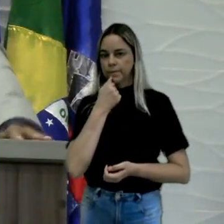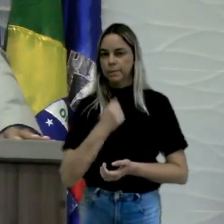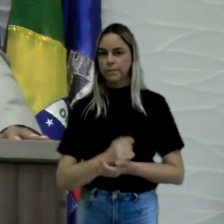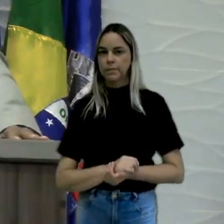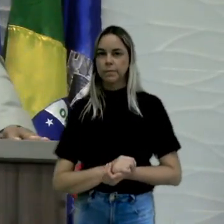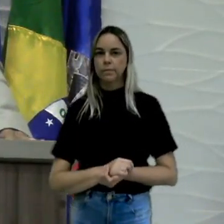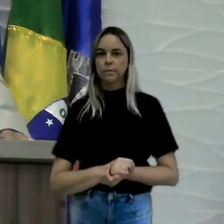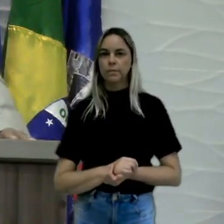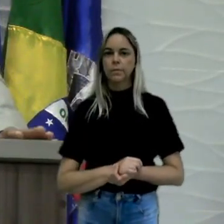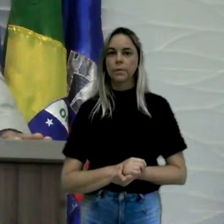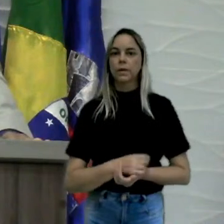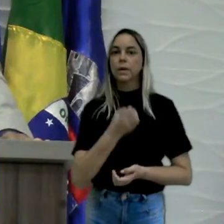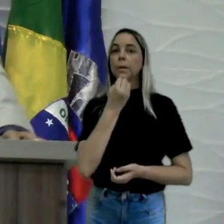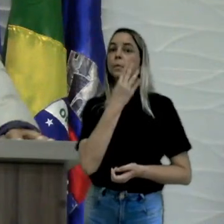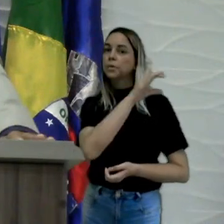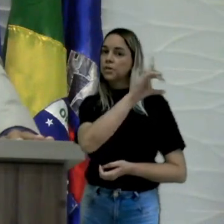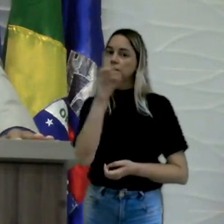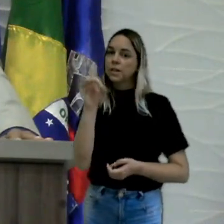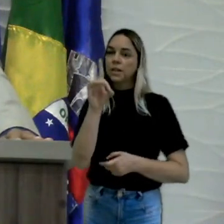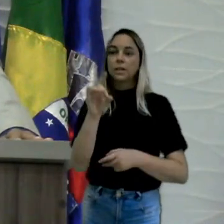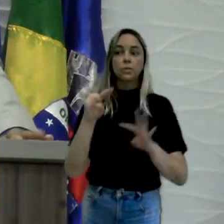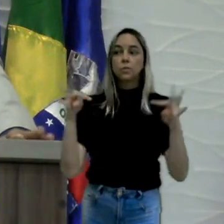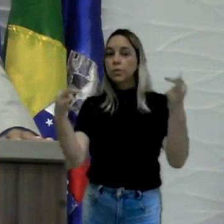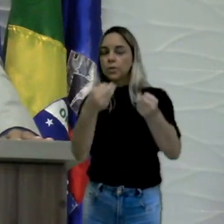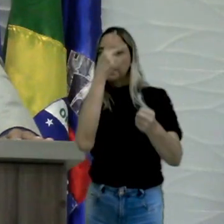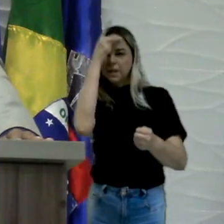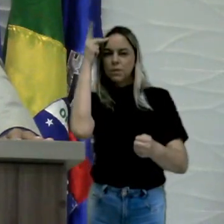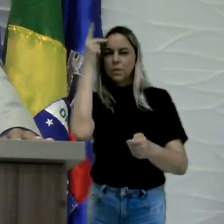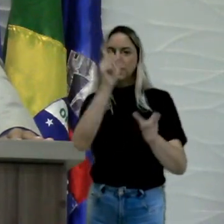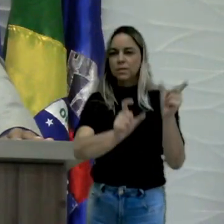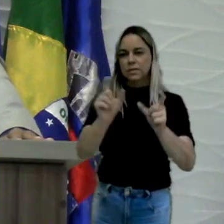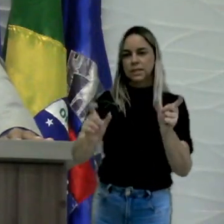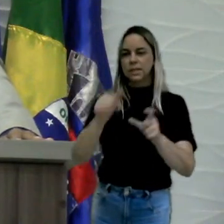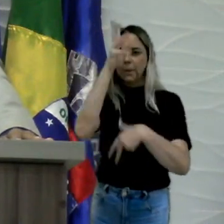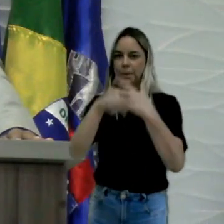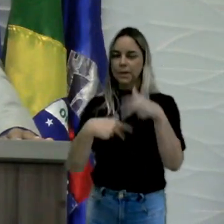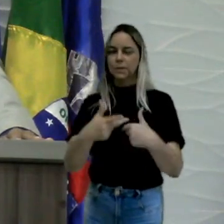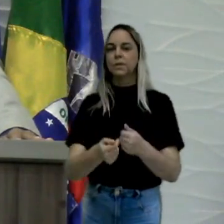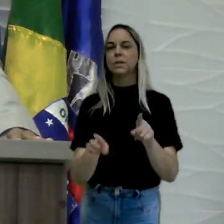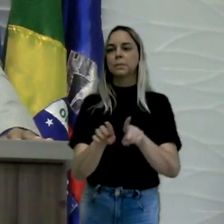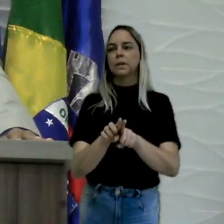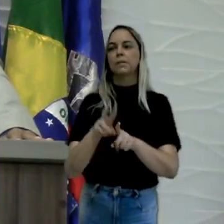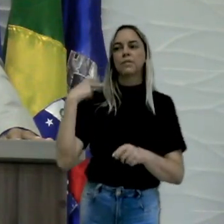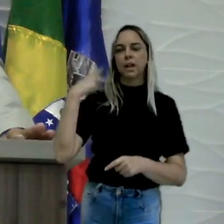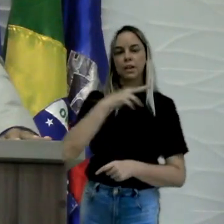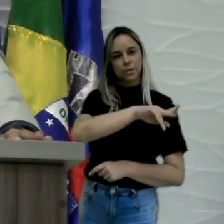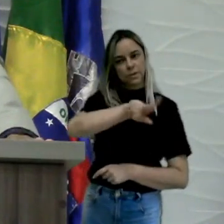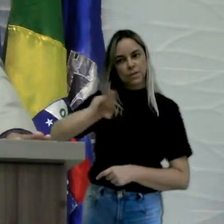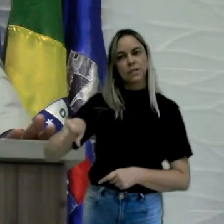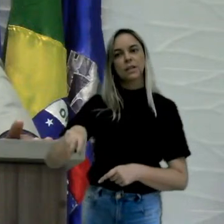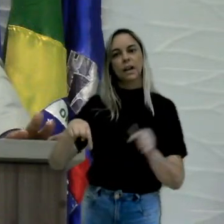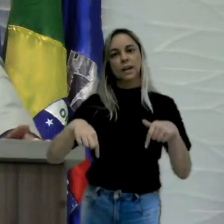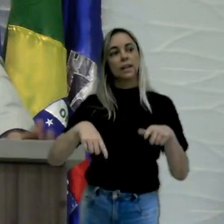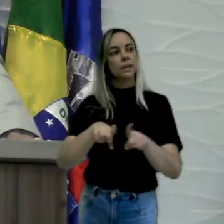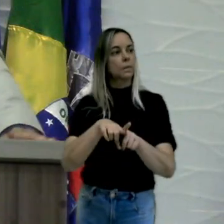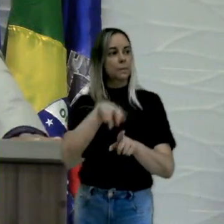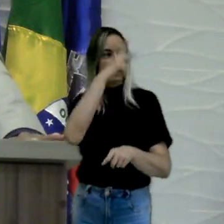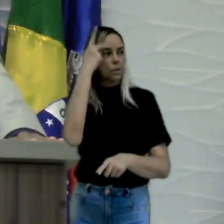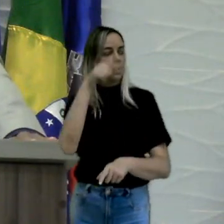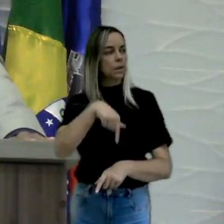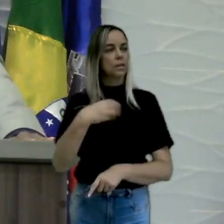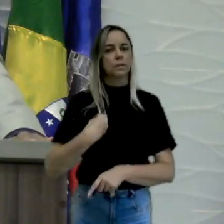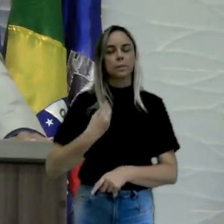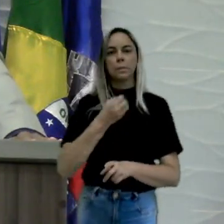Bom dia a todos São Bentenses. Bom dia a todos que estão presentes, bom dia a todos vereadores e vereadoras, bom dia a